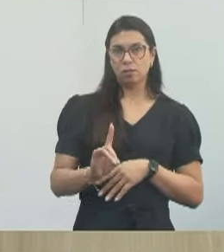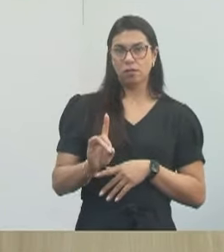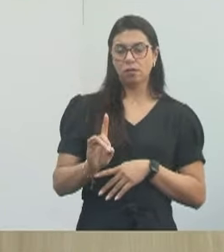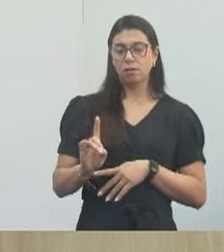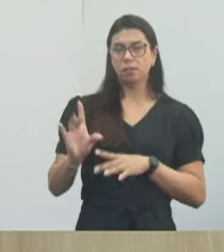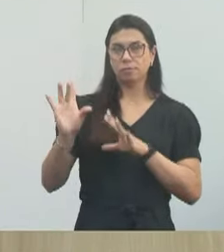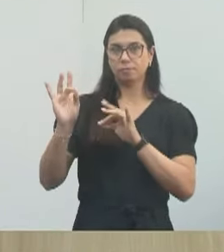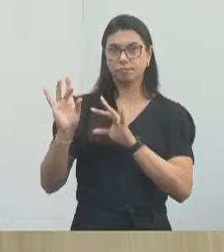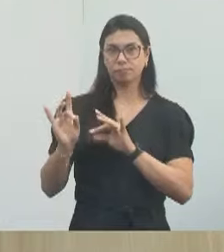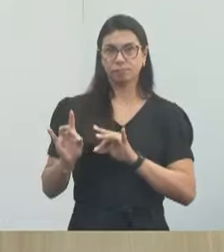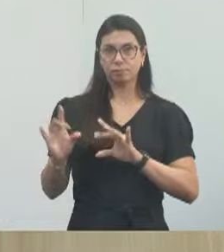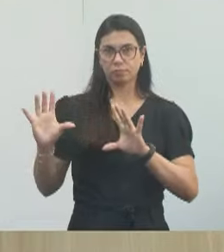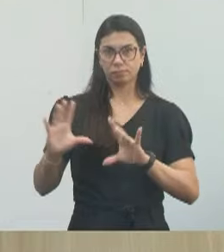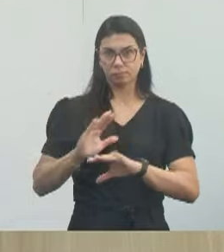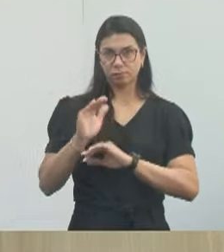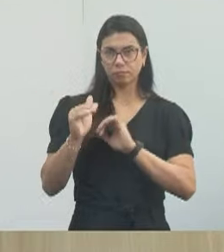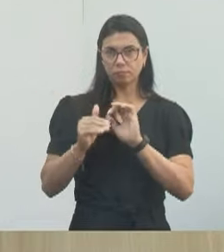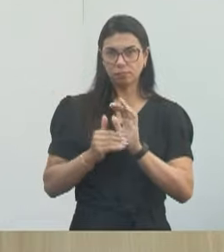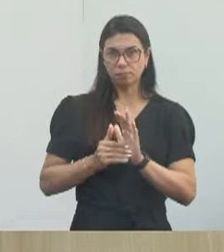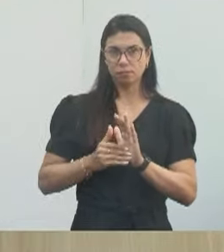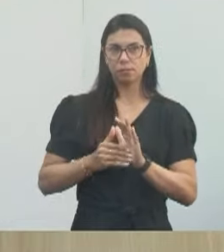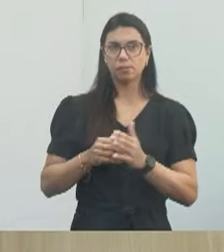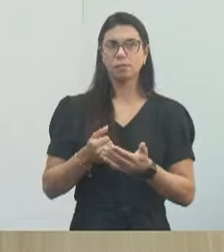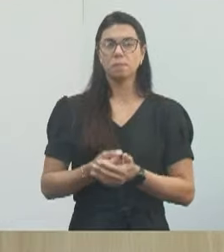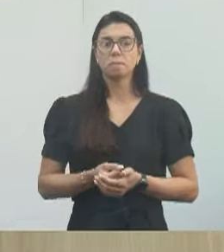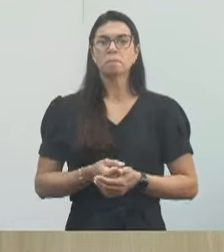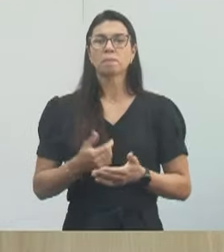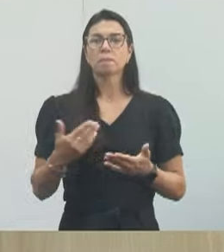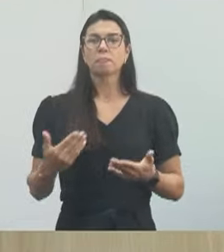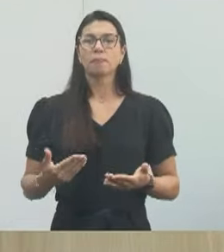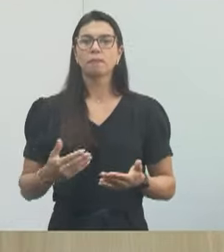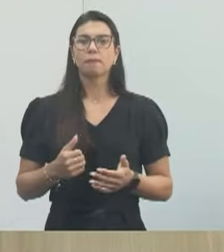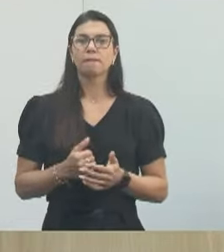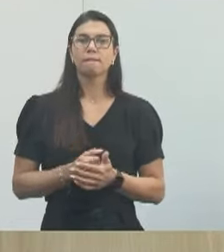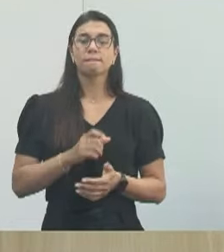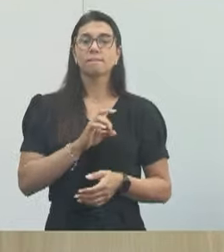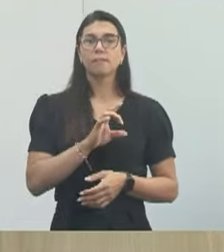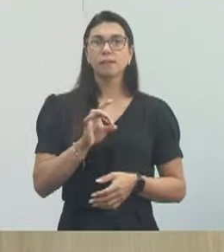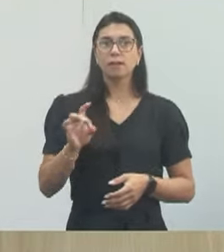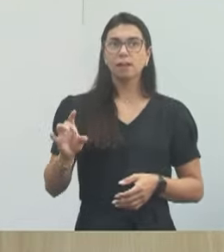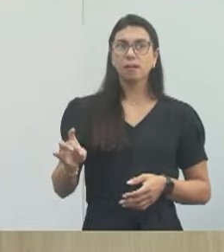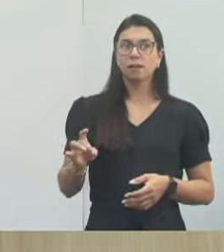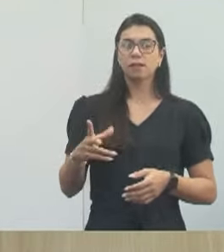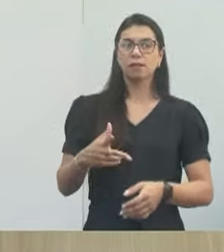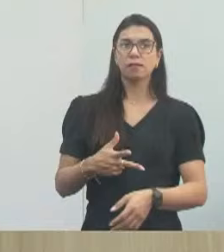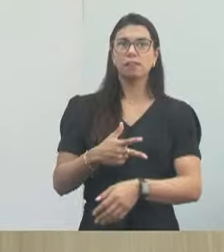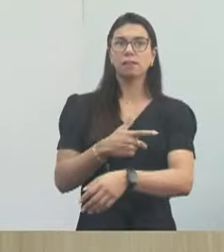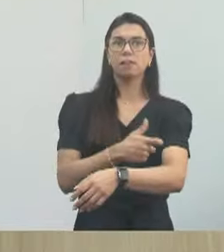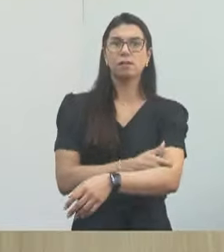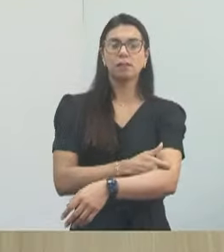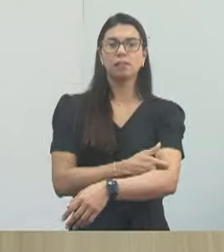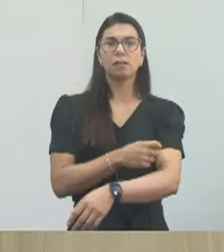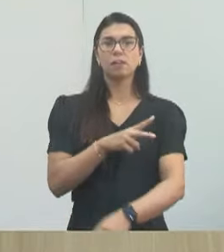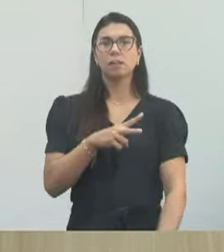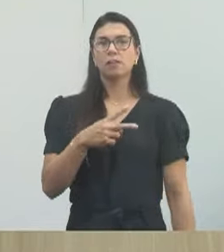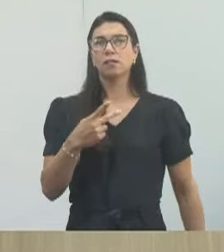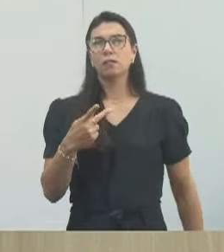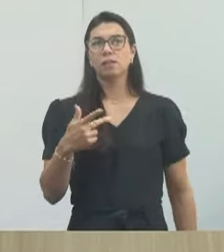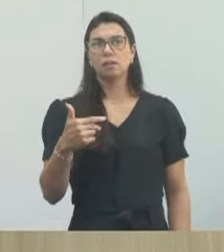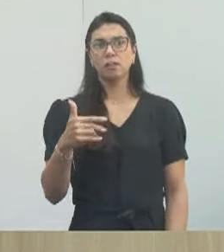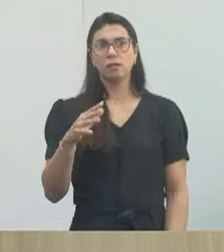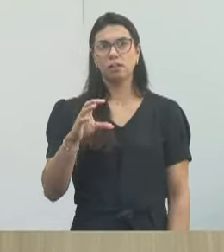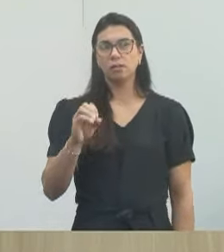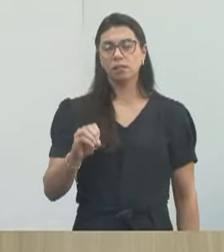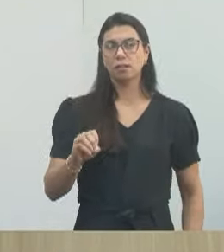todas TRS por qual valor unitário cada dose vacina V10 e